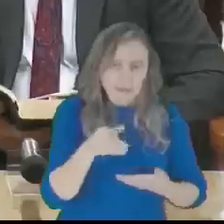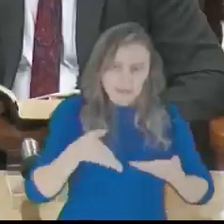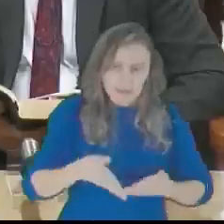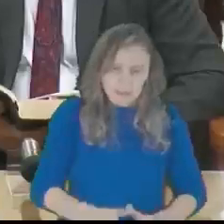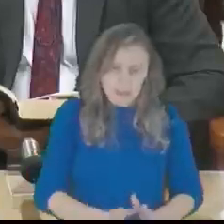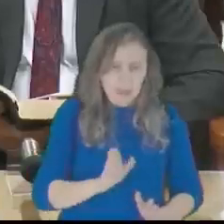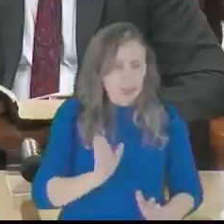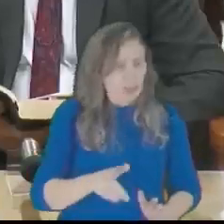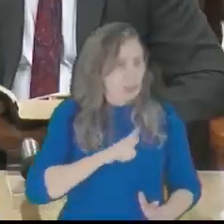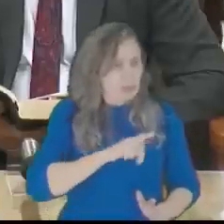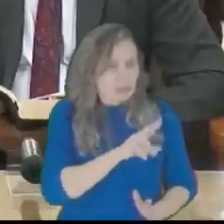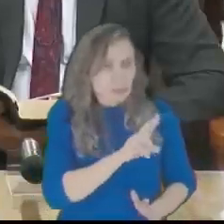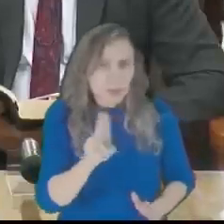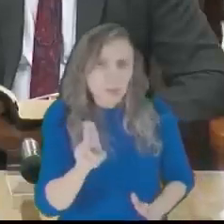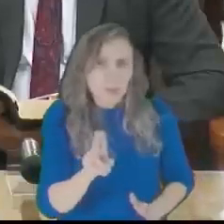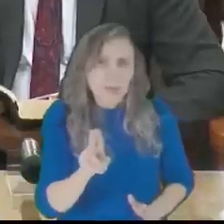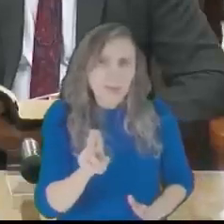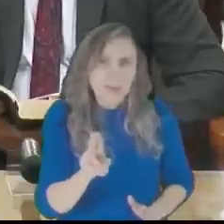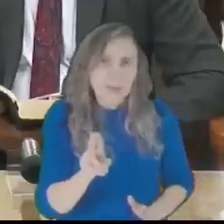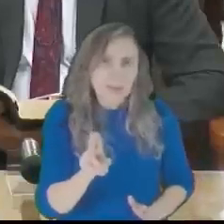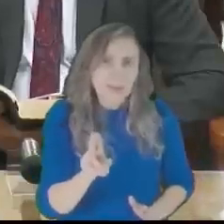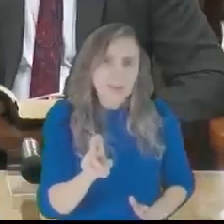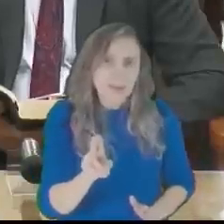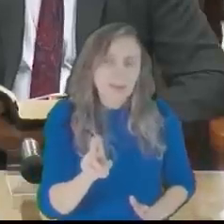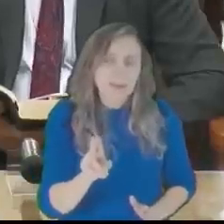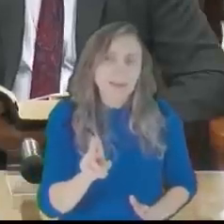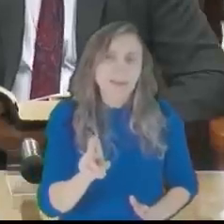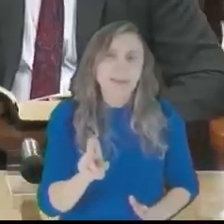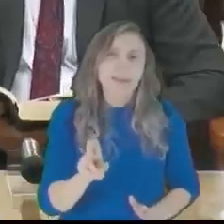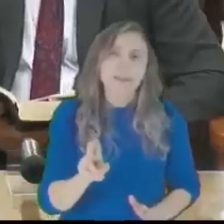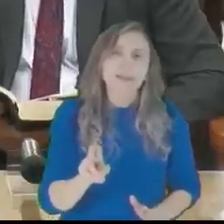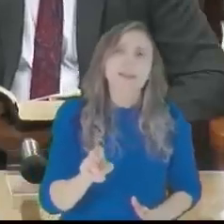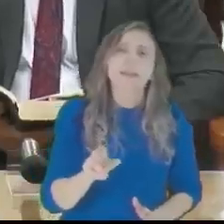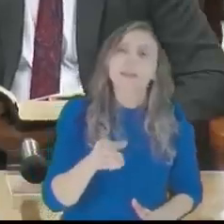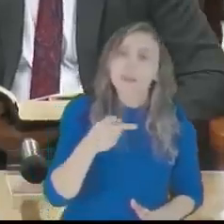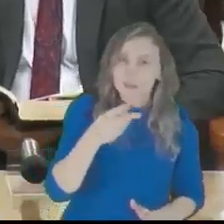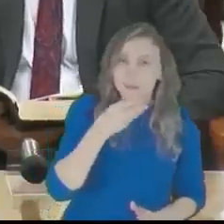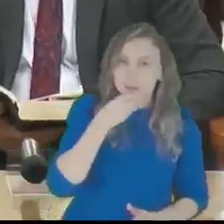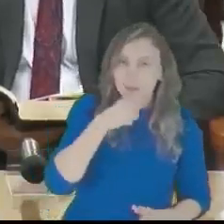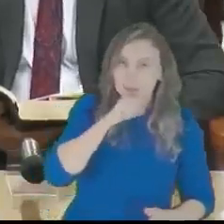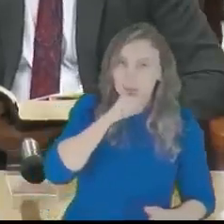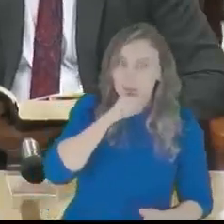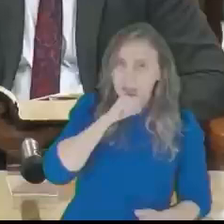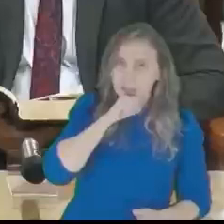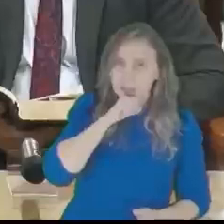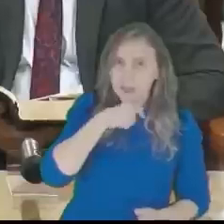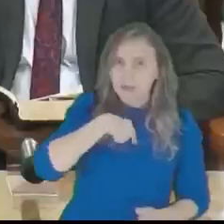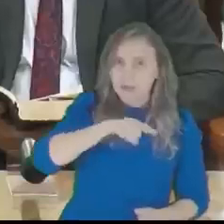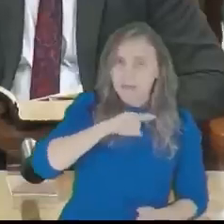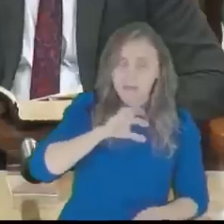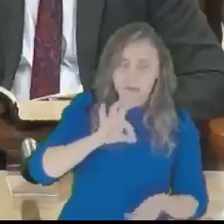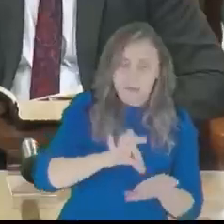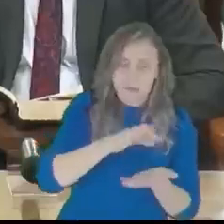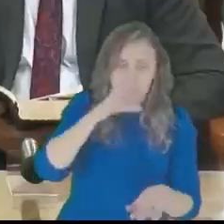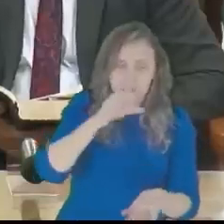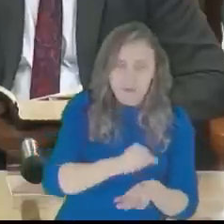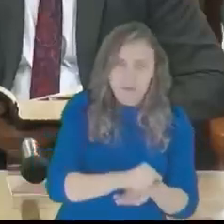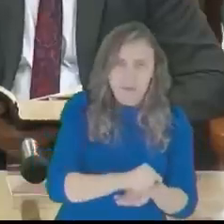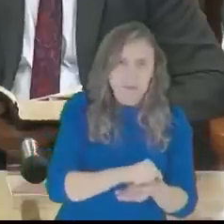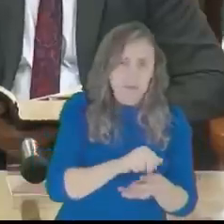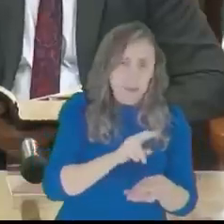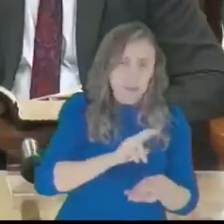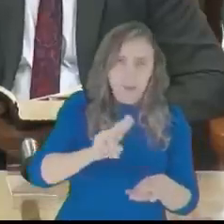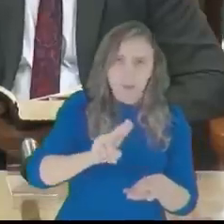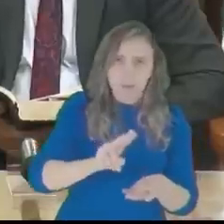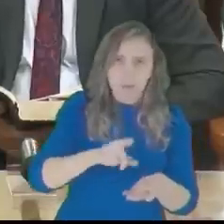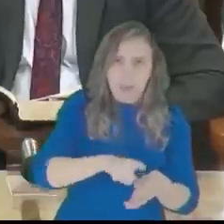Depois. Quando sua mãe lhe registrou antes de você nascer, não foi bonitinho? Ela chegou no cartório buchuda e disse: o nome desse menino